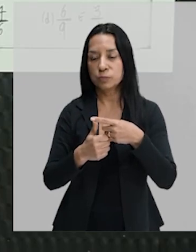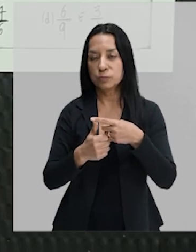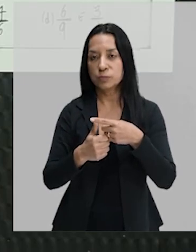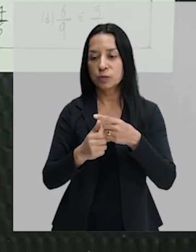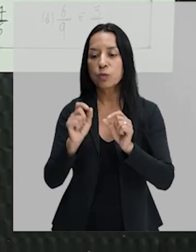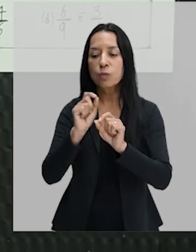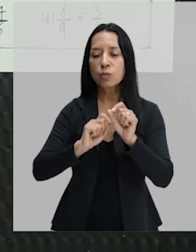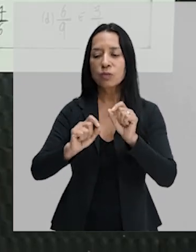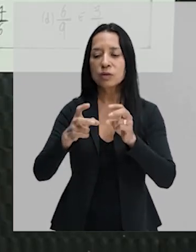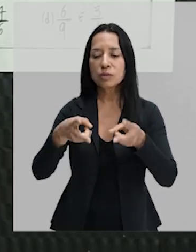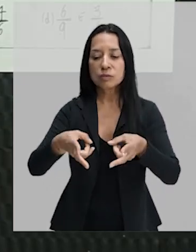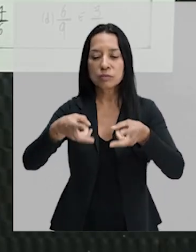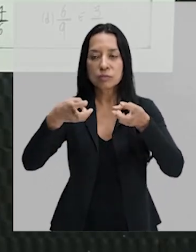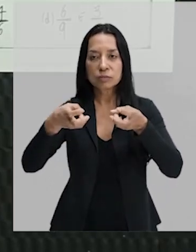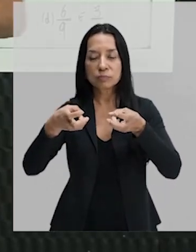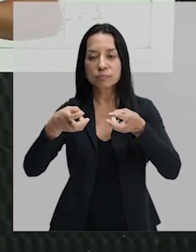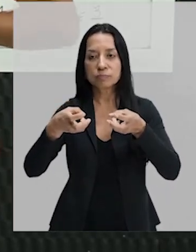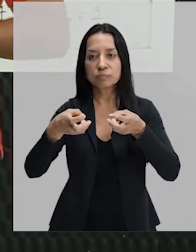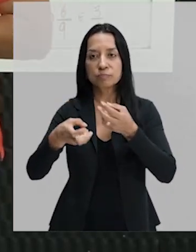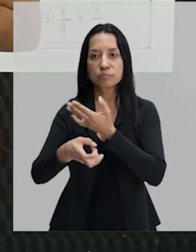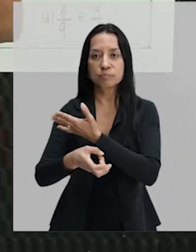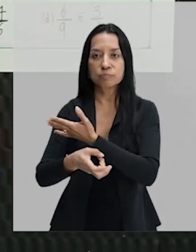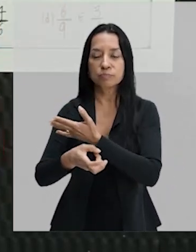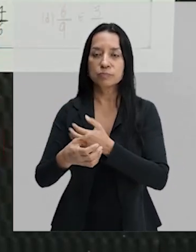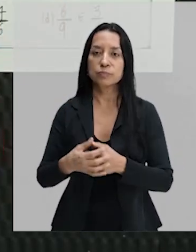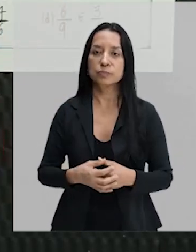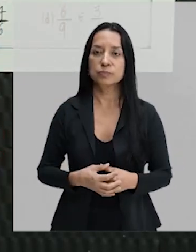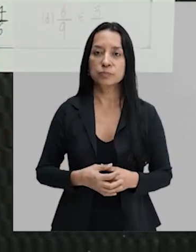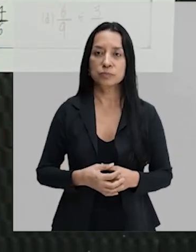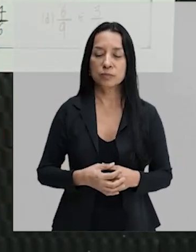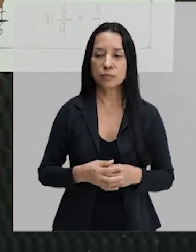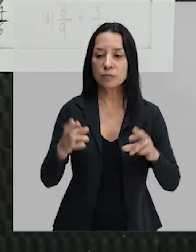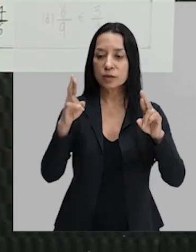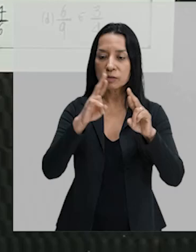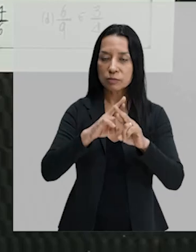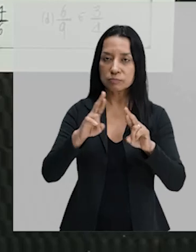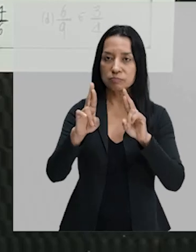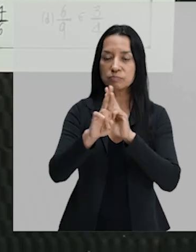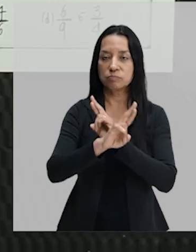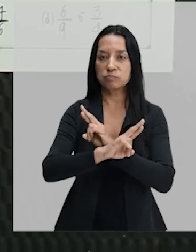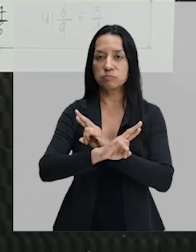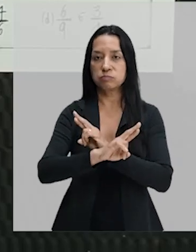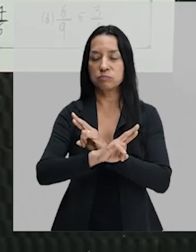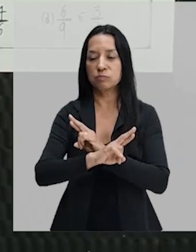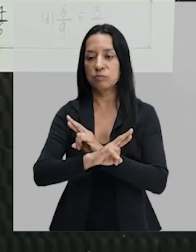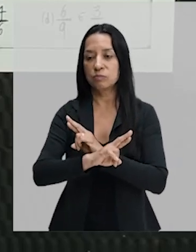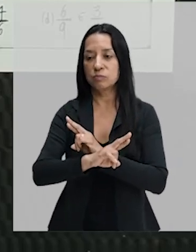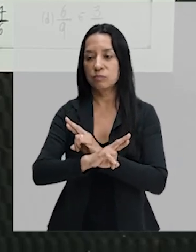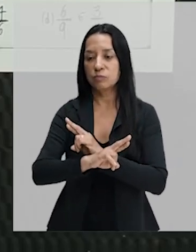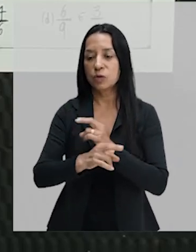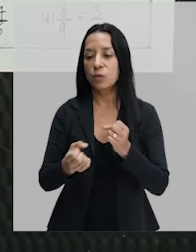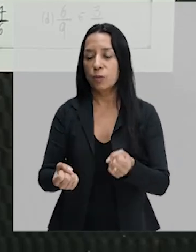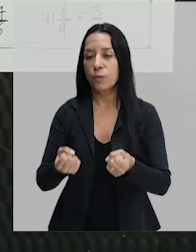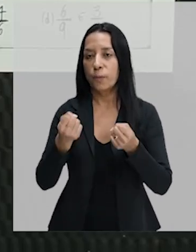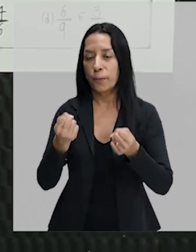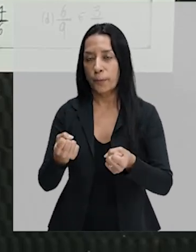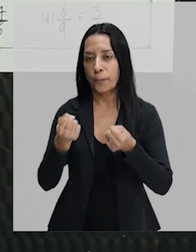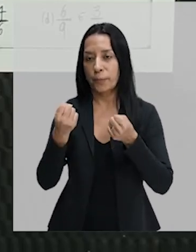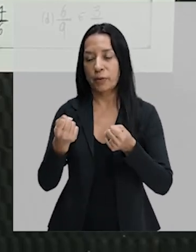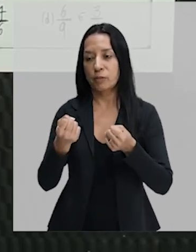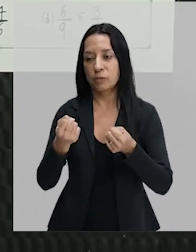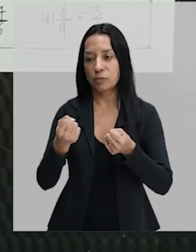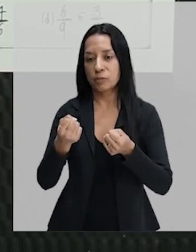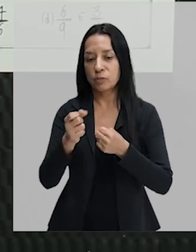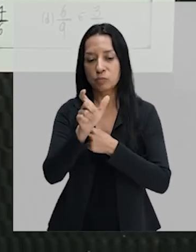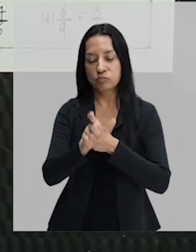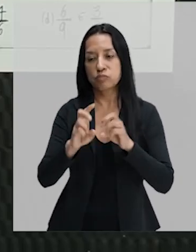Então, o que a gente percebe aí, galera? A gente percebe que a relação entre o peso, entre a massa do seu